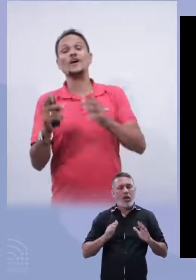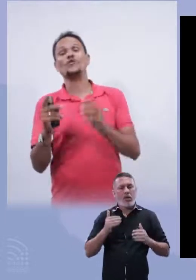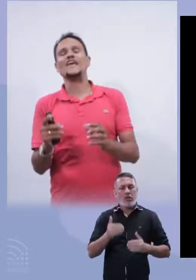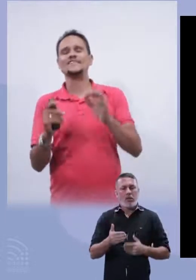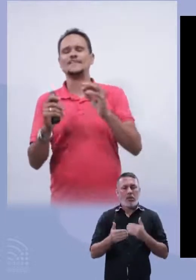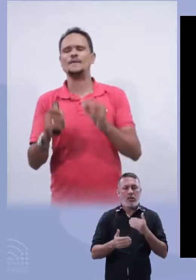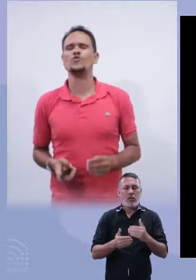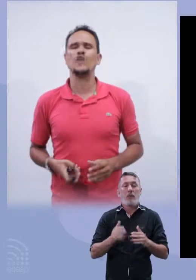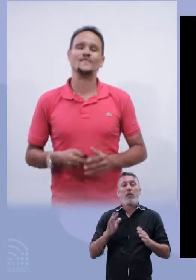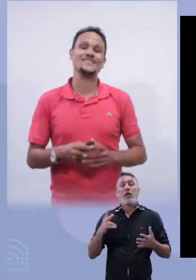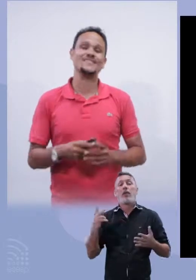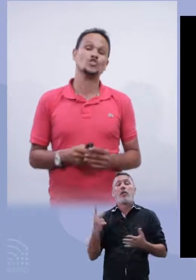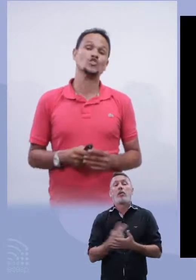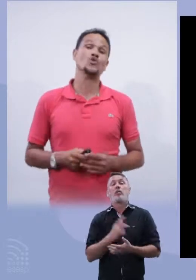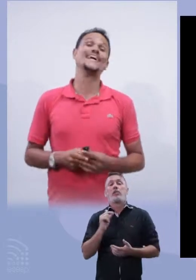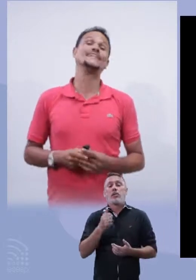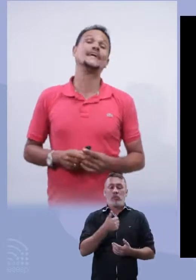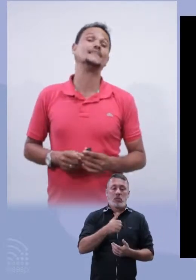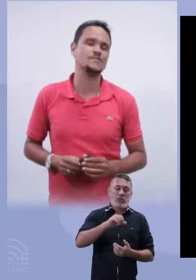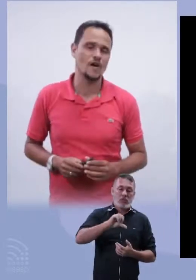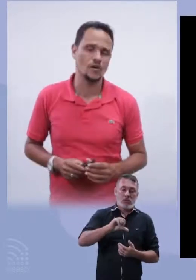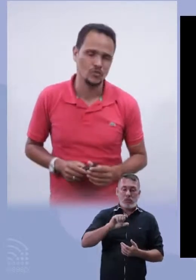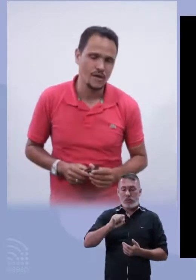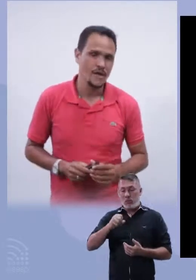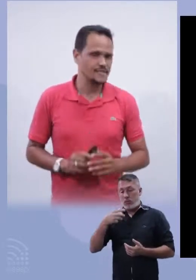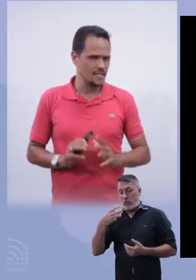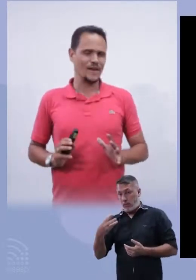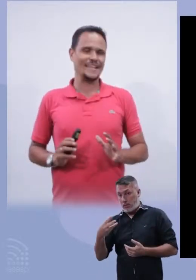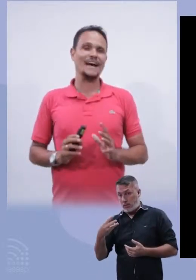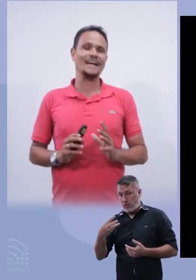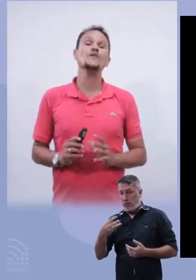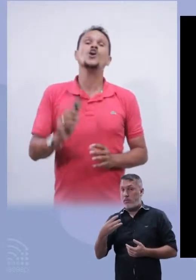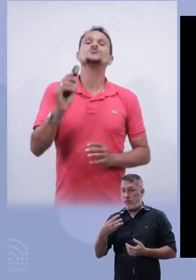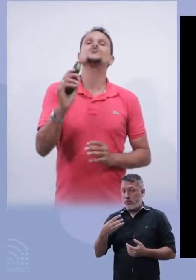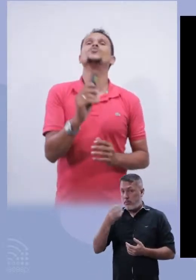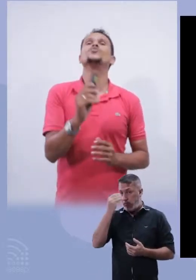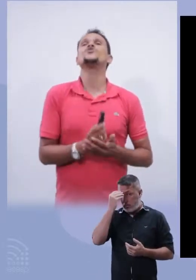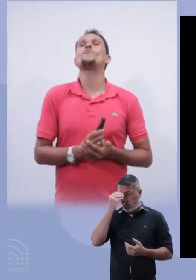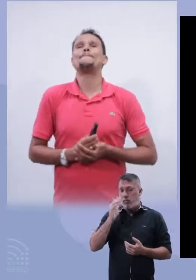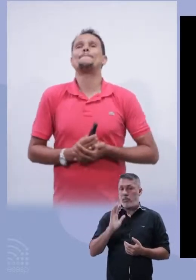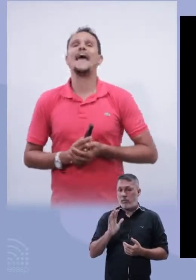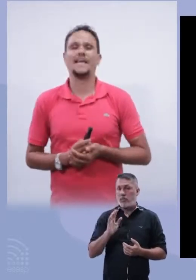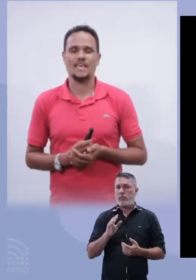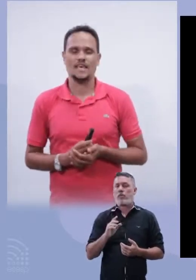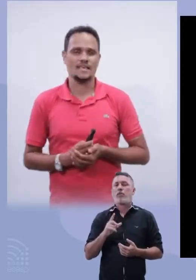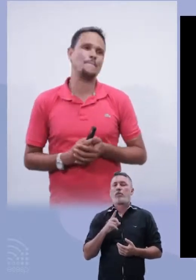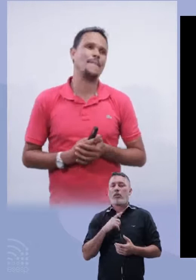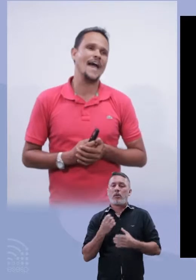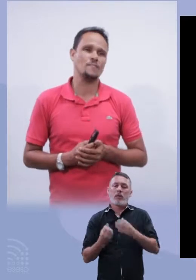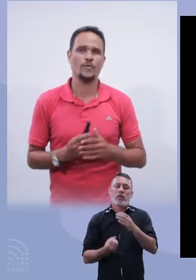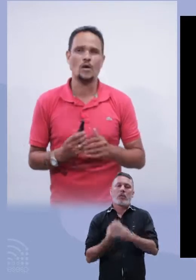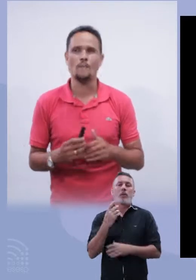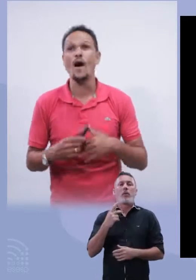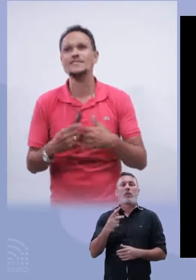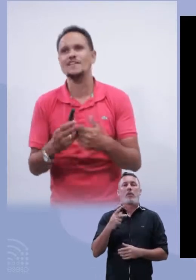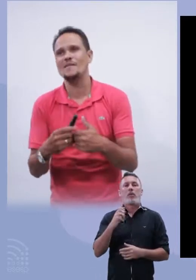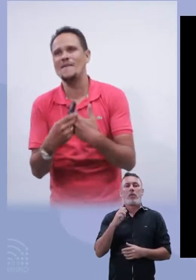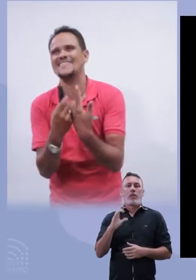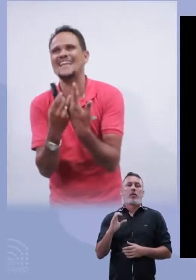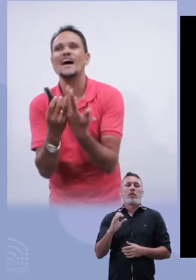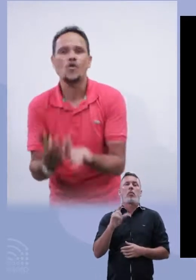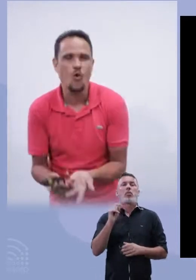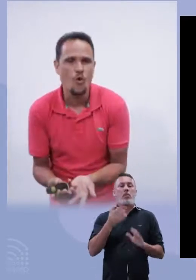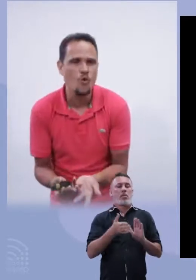Só que acontece que em 1983, meu aluno, sem tocar a data, surge uma PEC. O que é PEC? Uma proposta